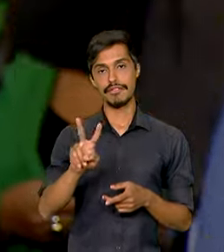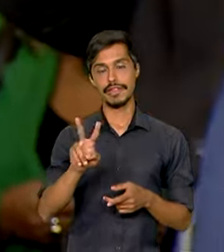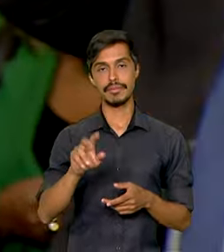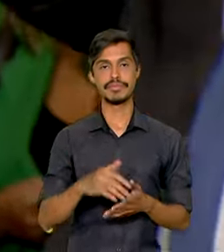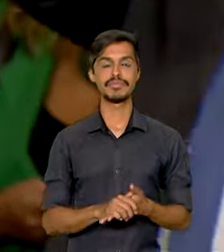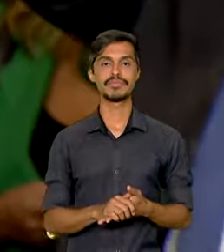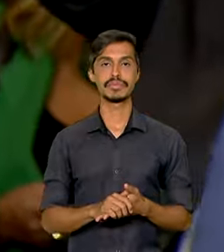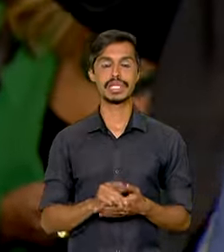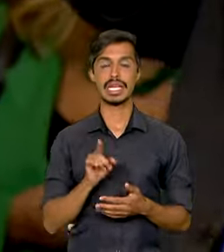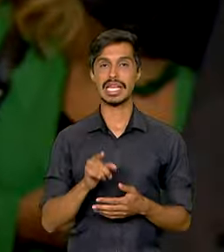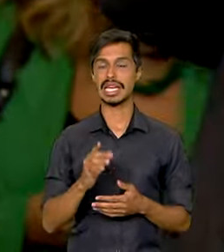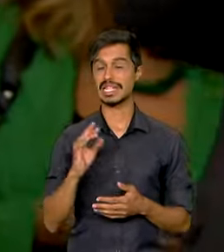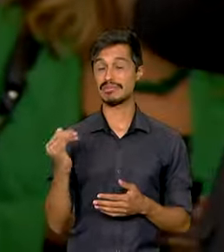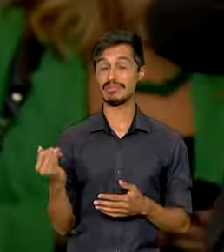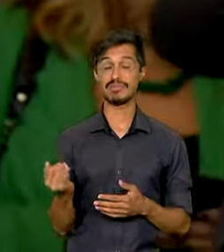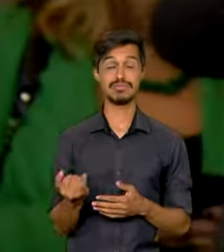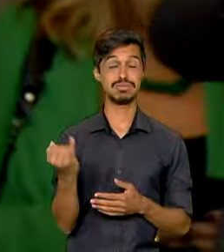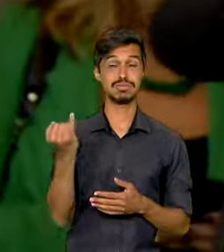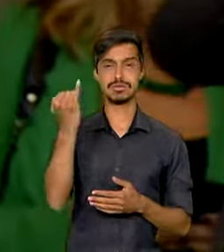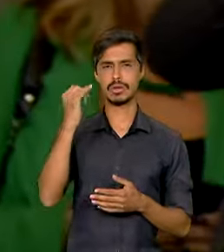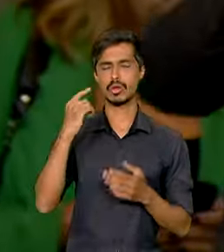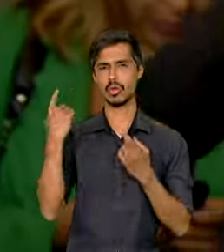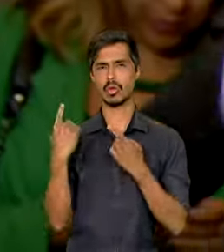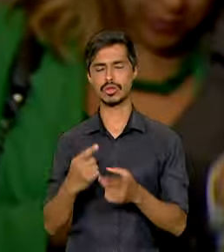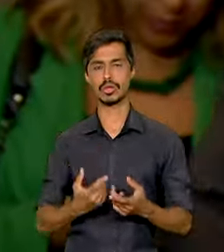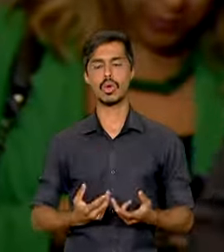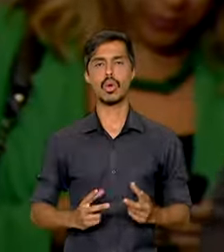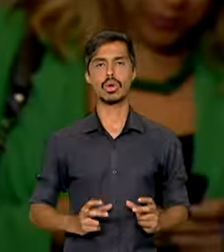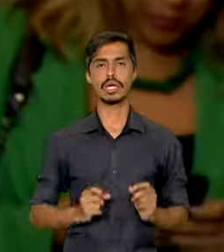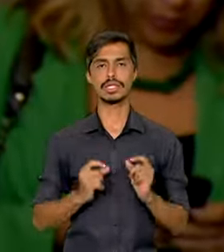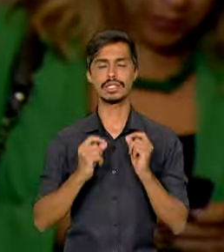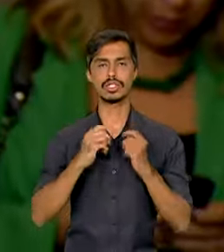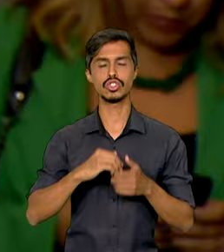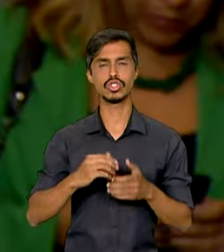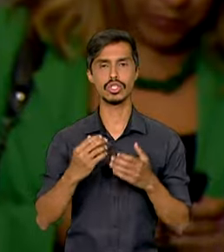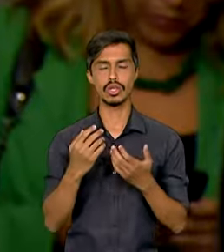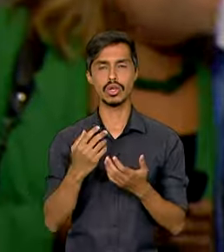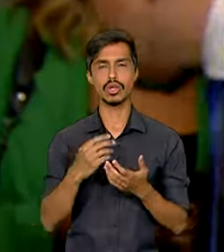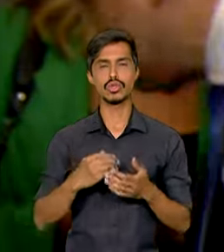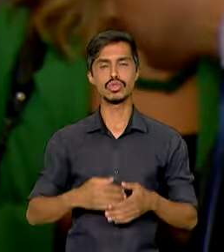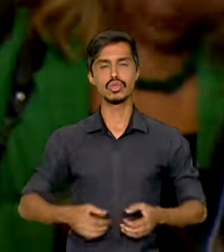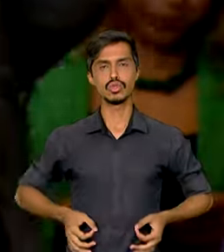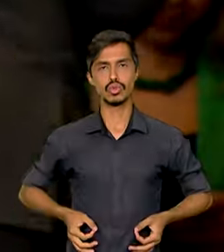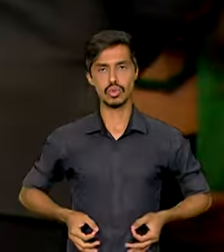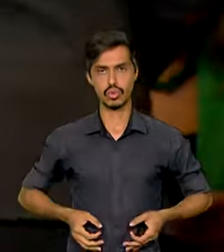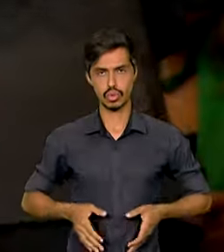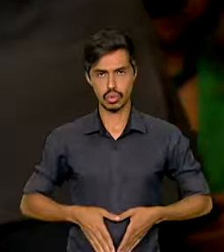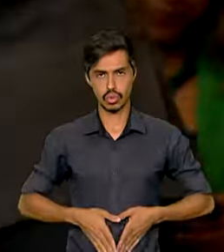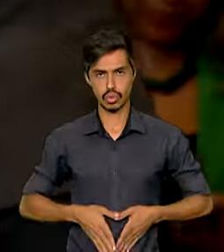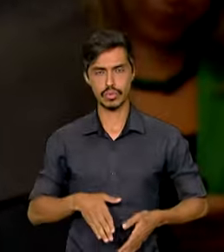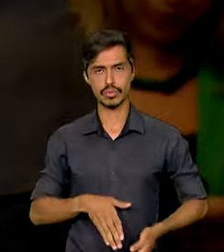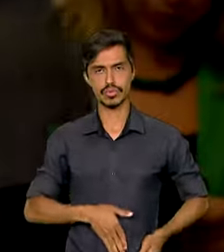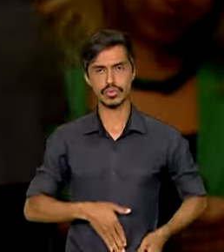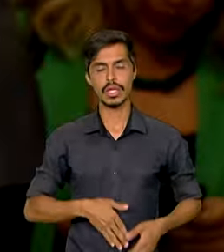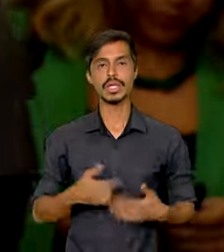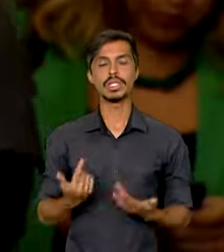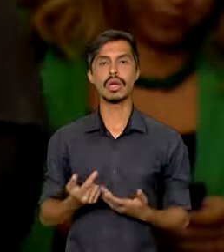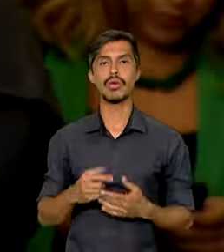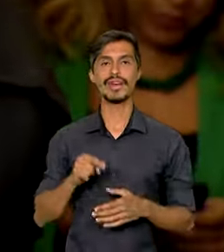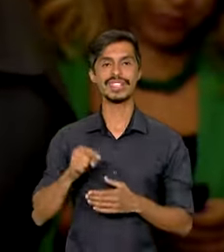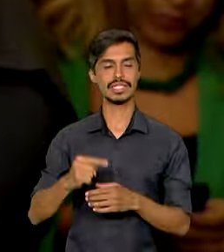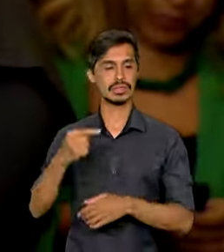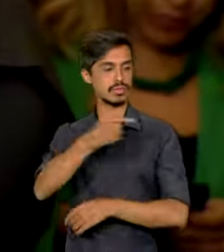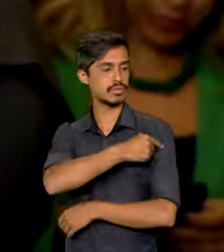fundamental para a prevenção do câncer de colo de útero. E essa vacina teve um incremento nas